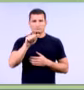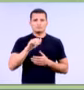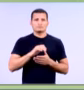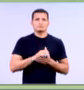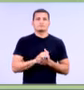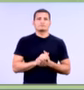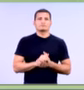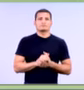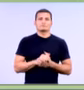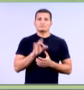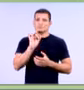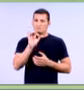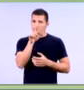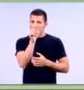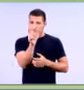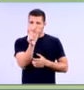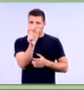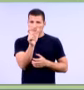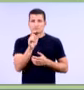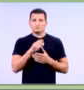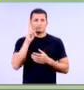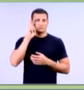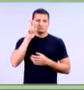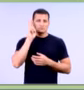situações. Lembrando,